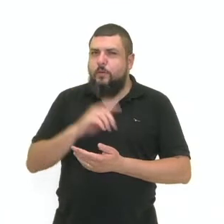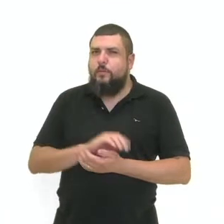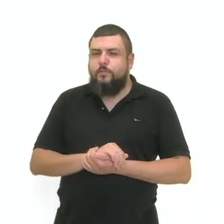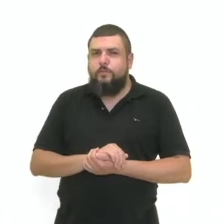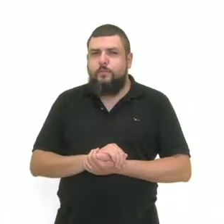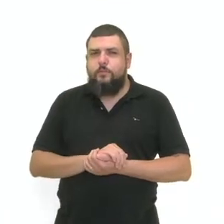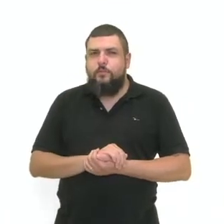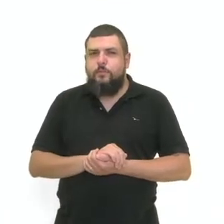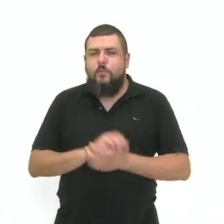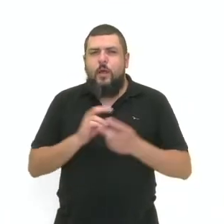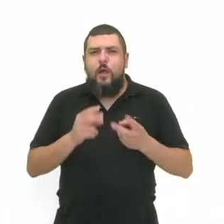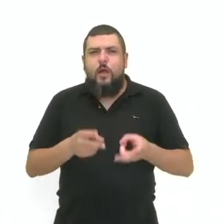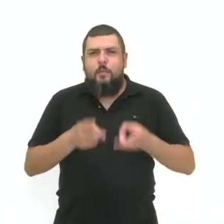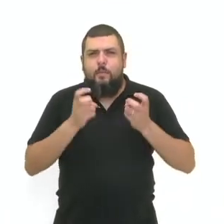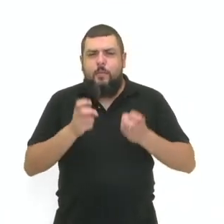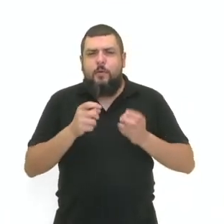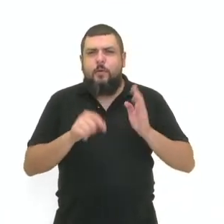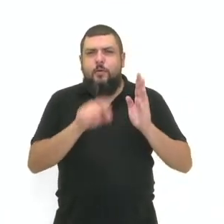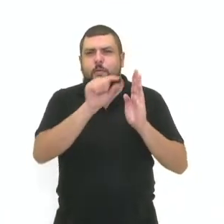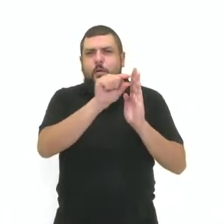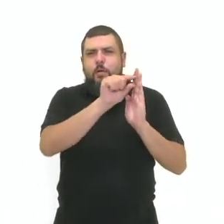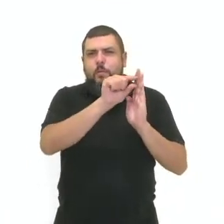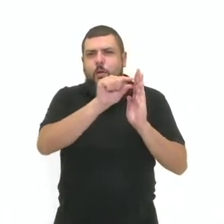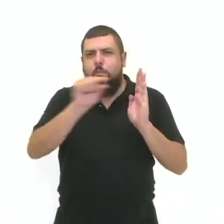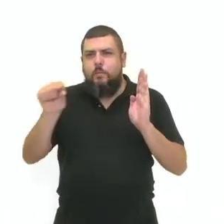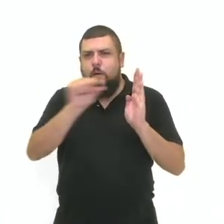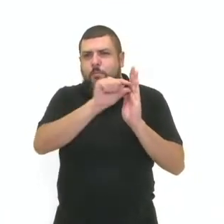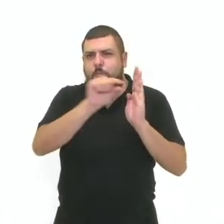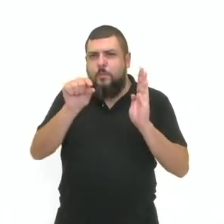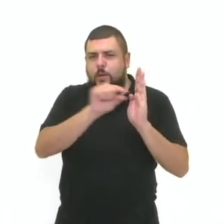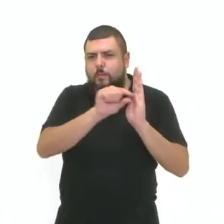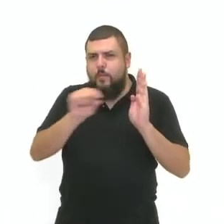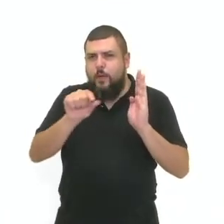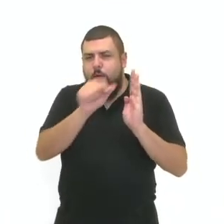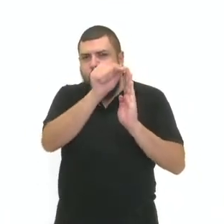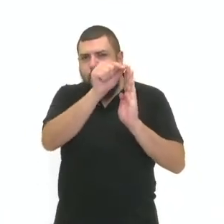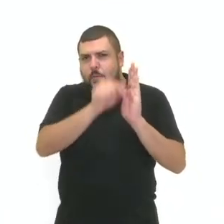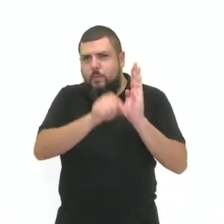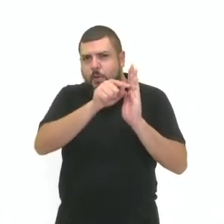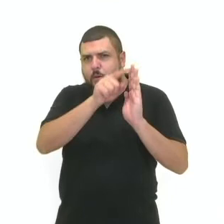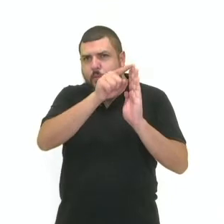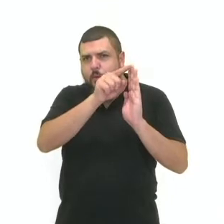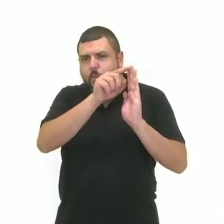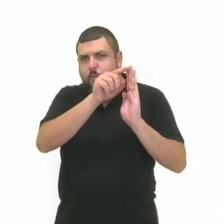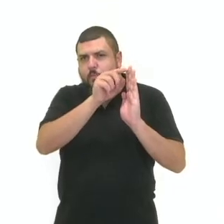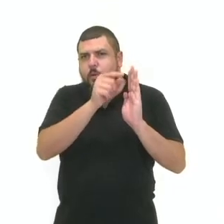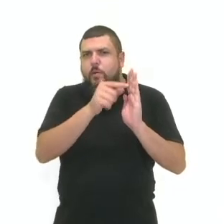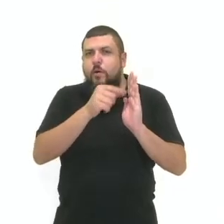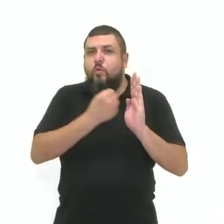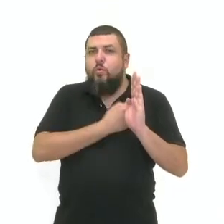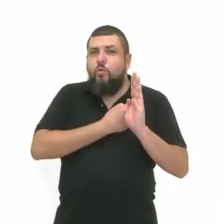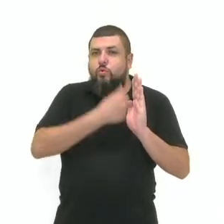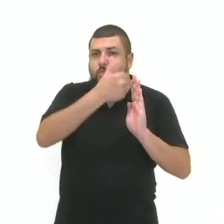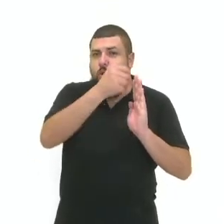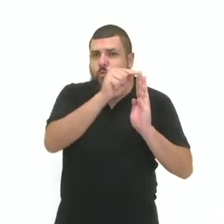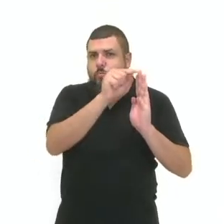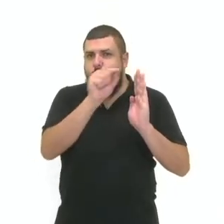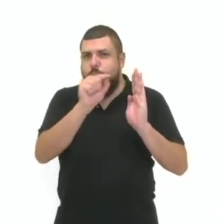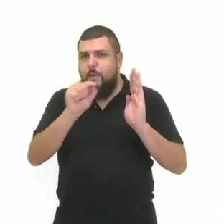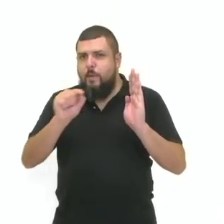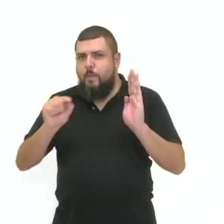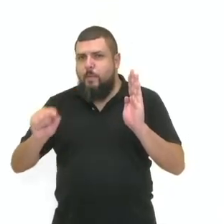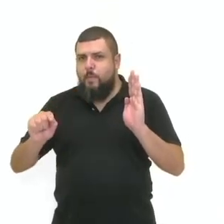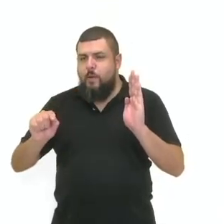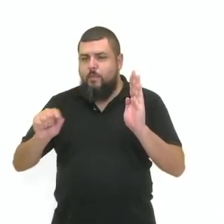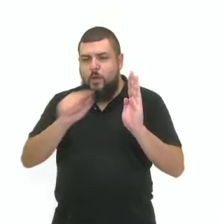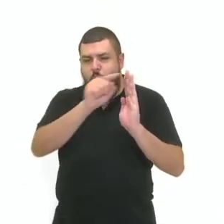linhas do triângulo de Pascal começam e terminam por 1. Tenho certeza que essa parte você